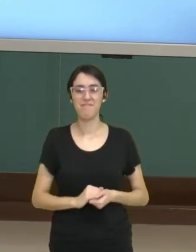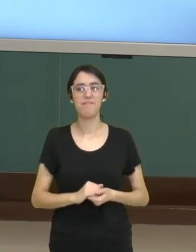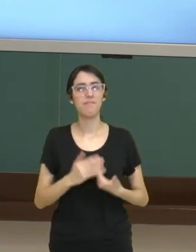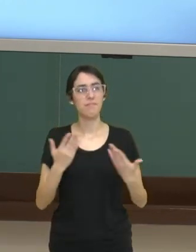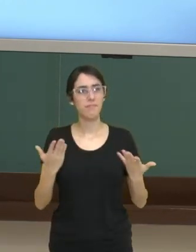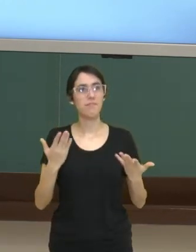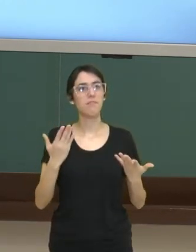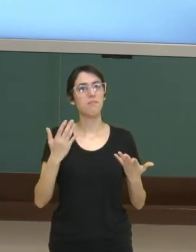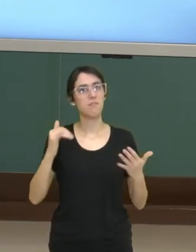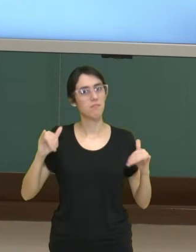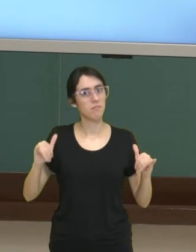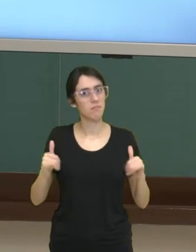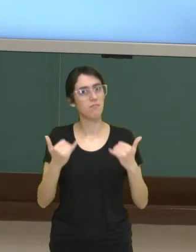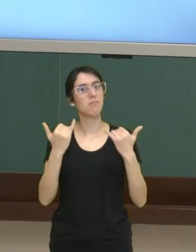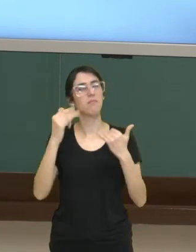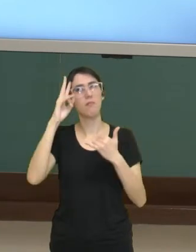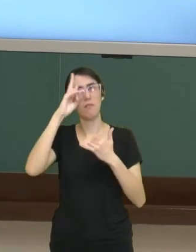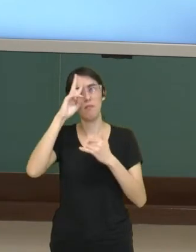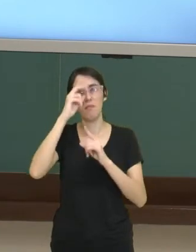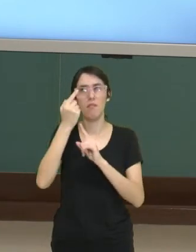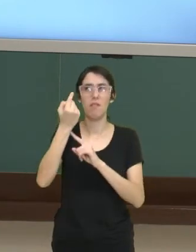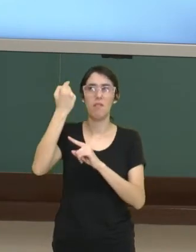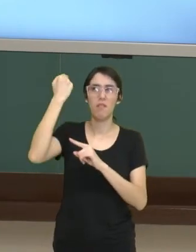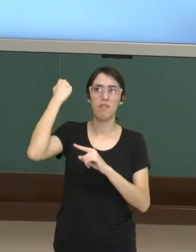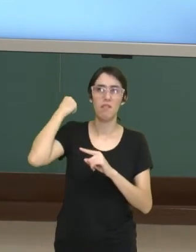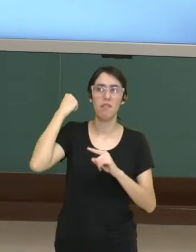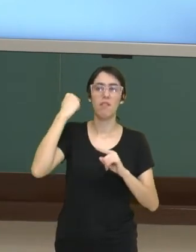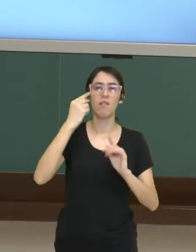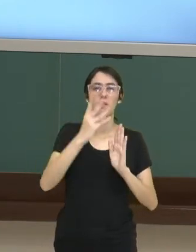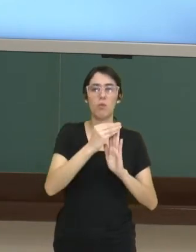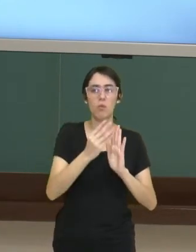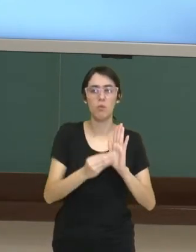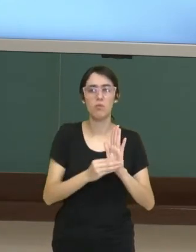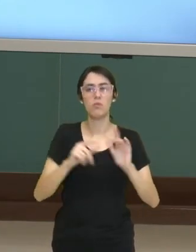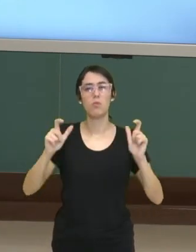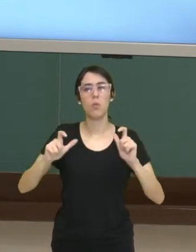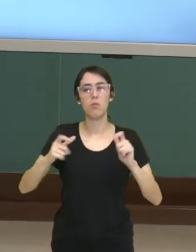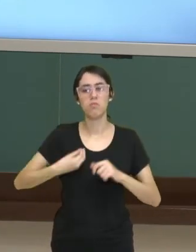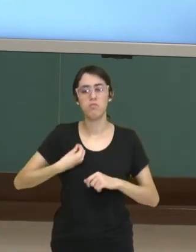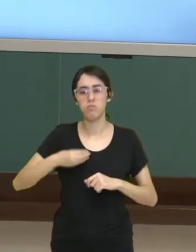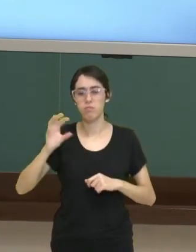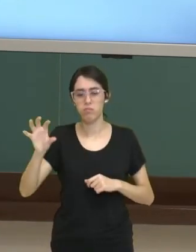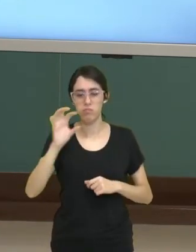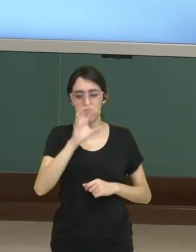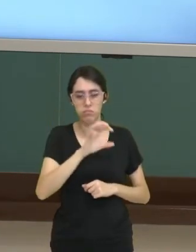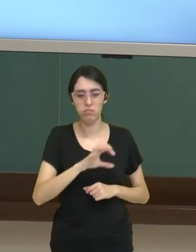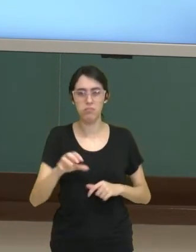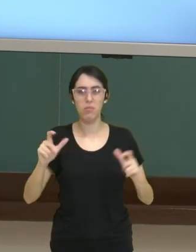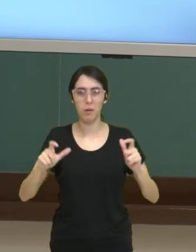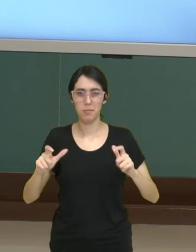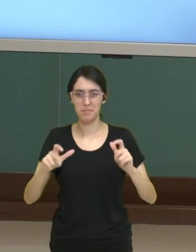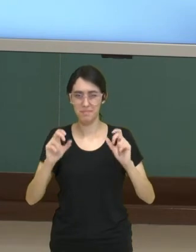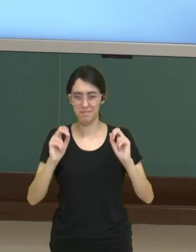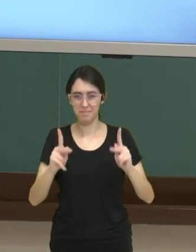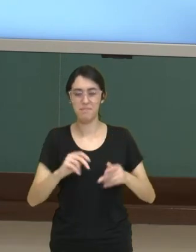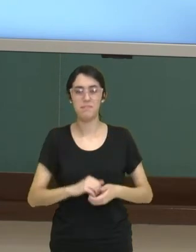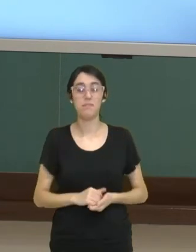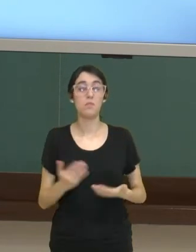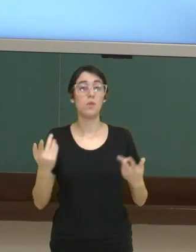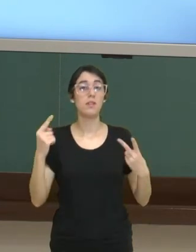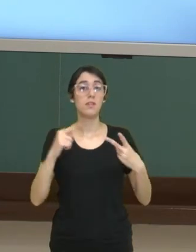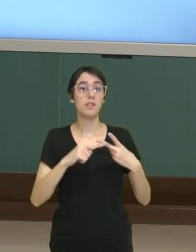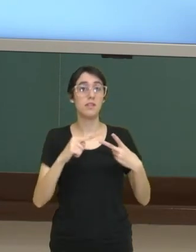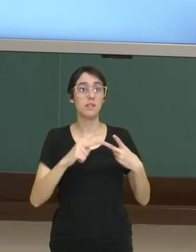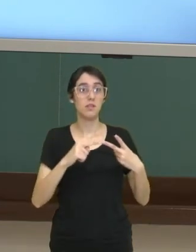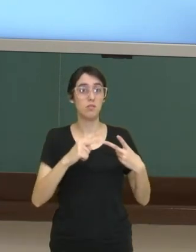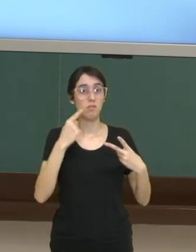gente aproveitou fazer revisão exatamente sobre o posicionamento e os sinais em cada um dos quadrantes. Vamos para a segunda